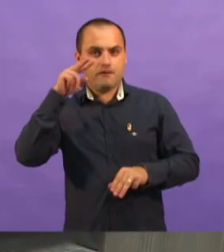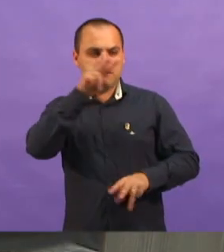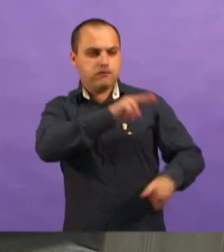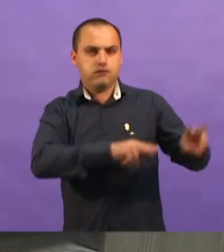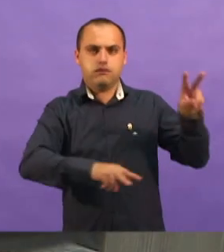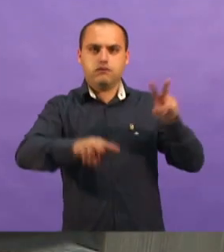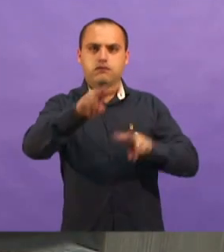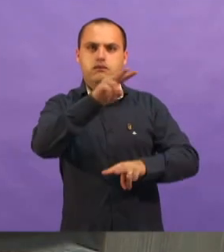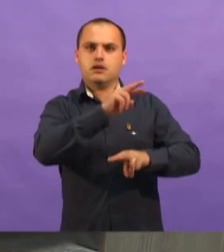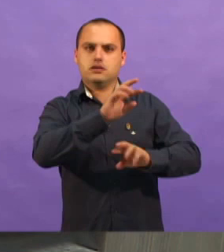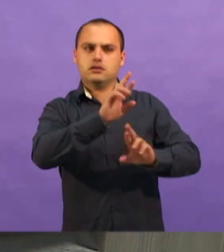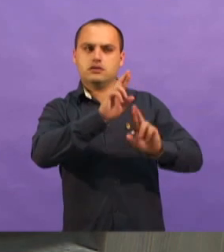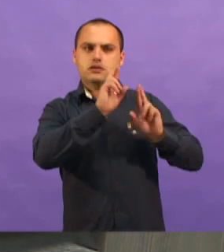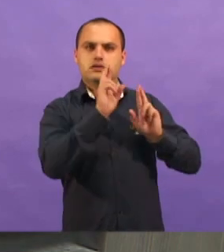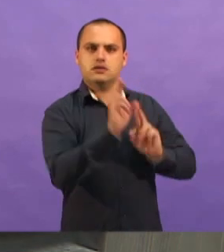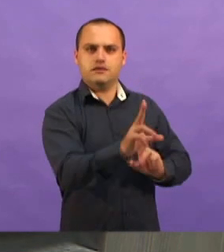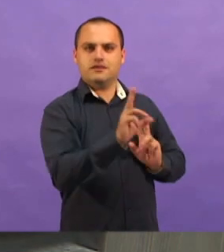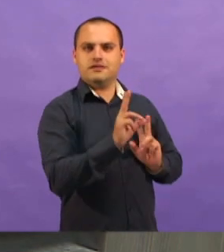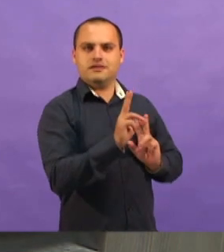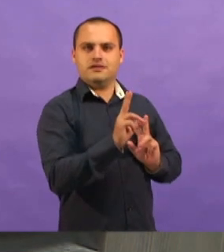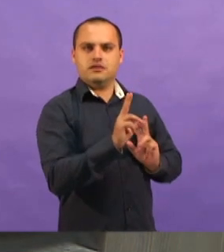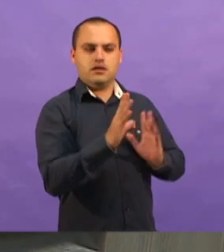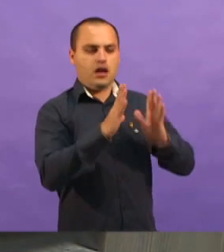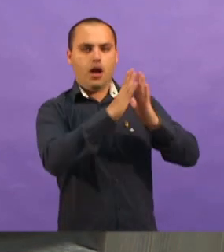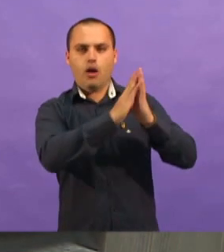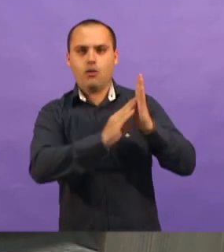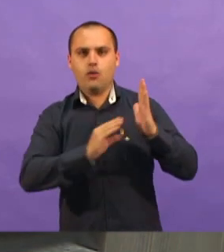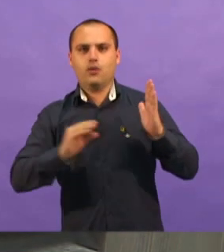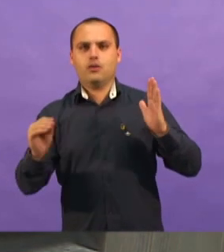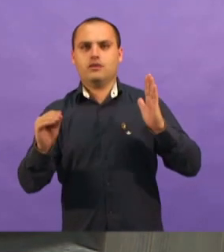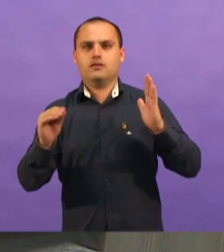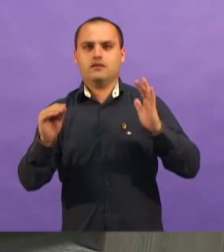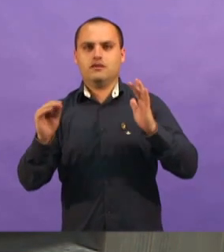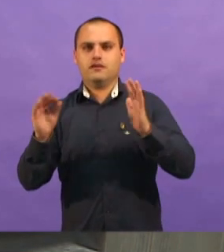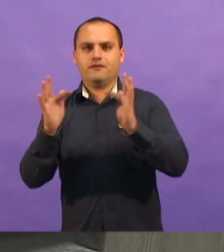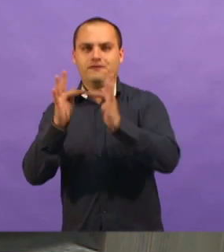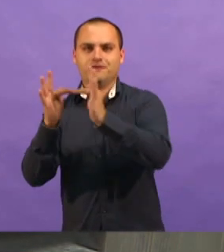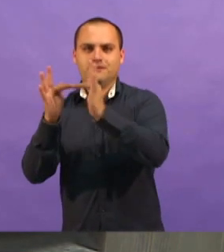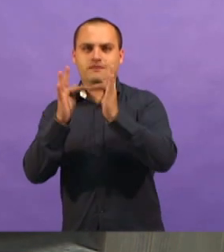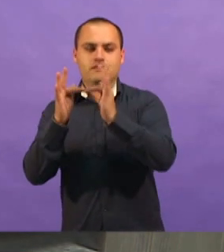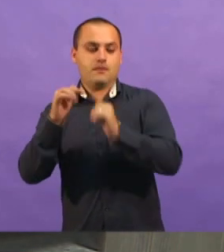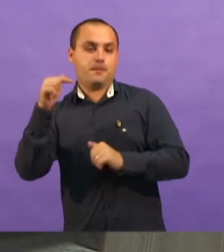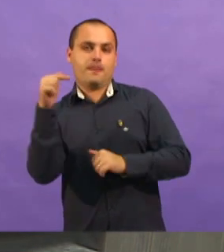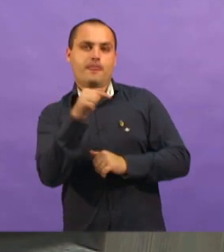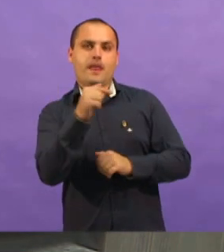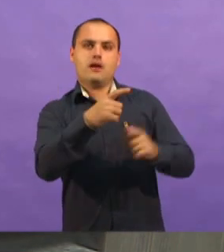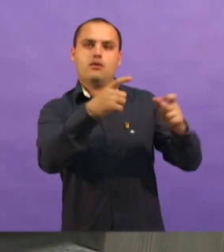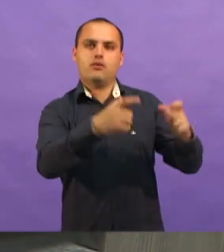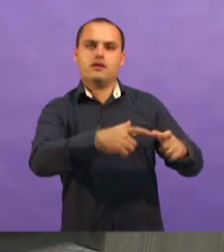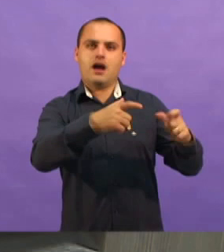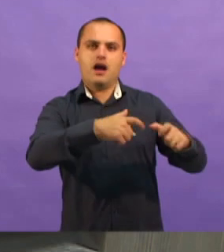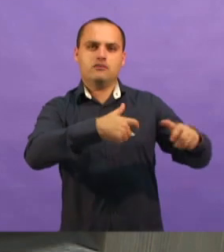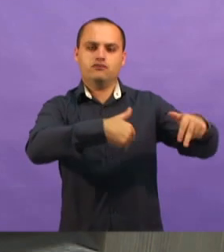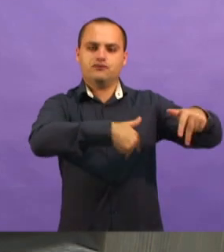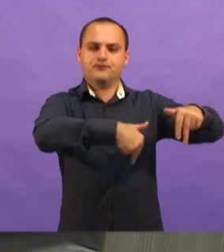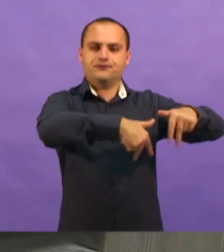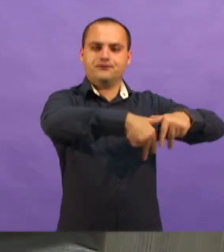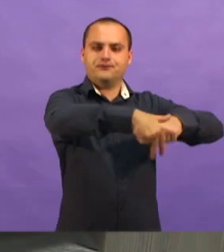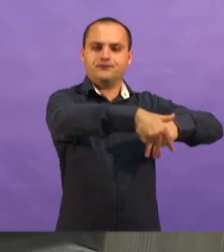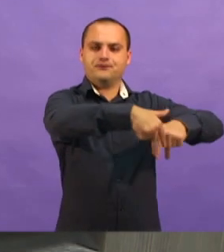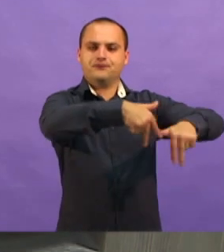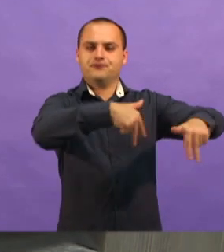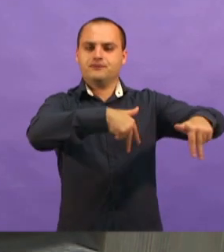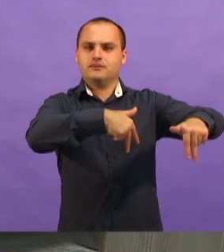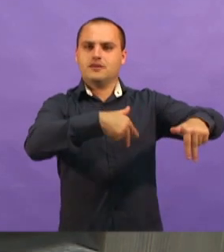espelho, ele é a janela da fundação, porque ali é um lugar de circulação, é um lugar também, claro, de